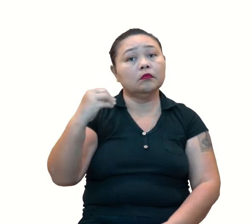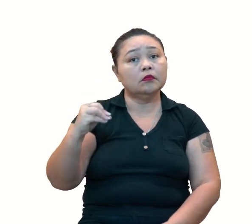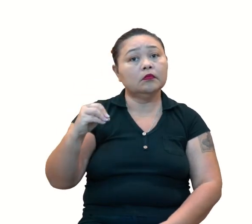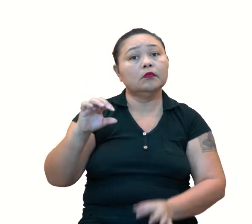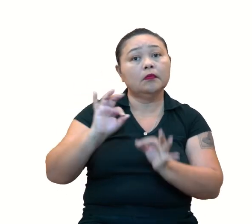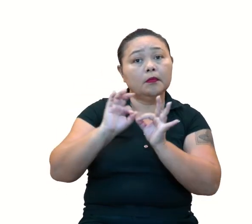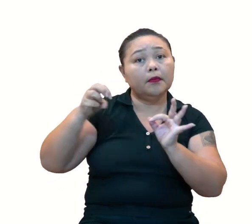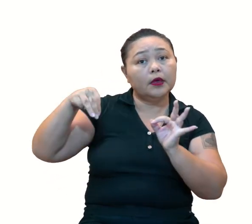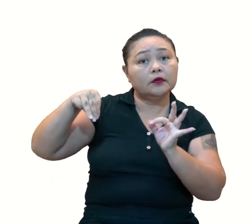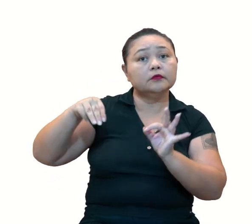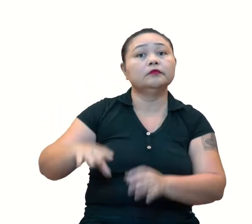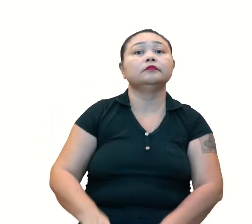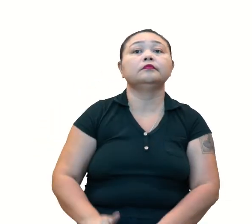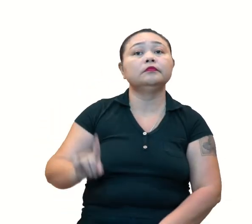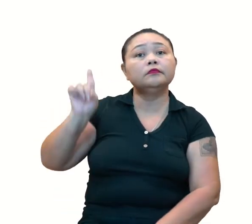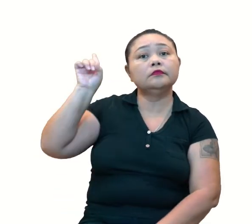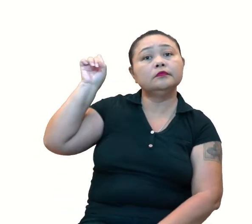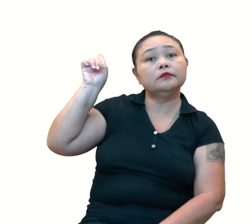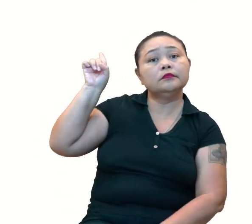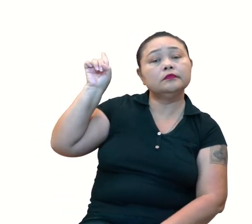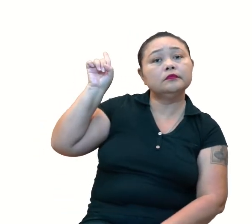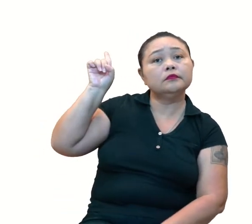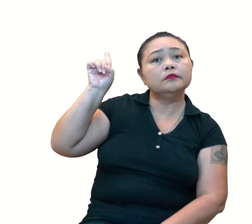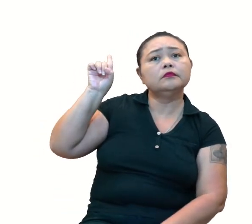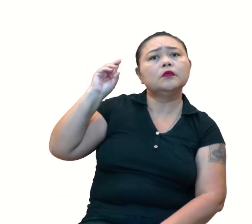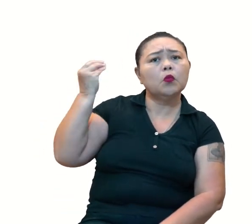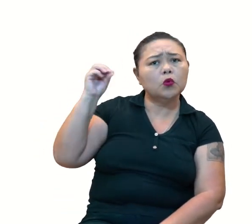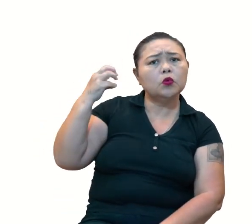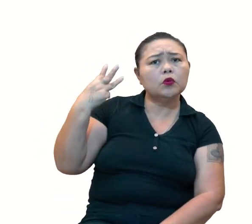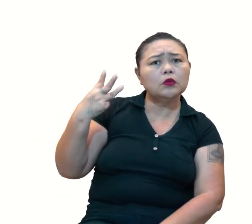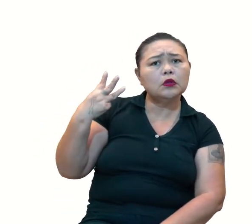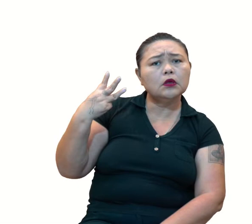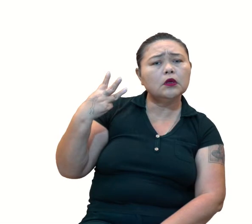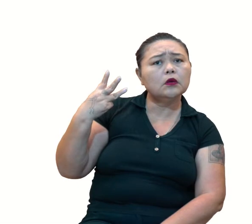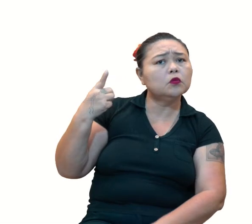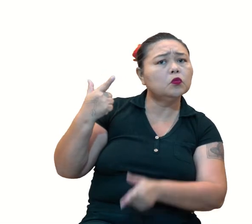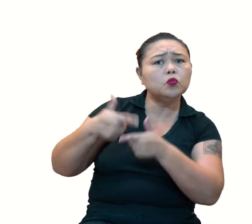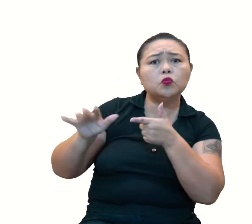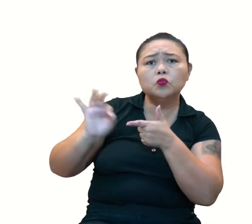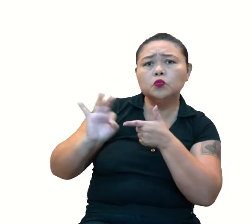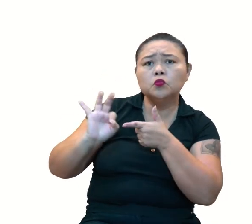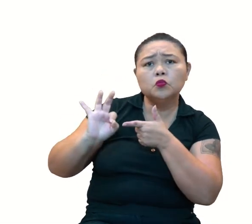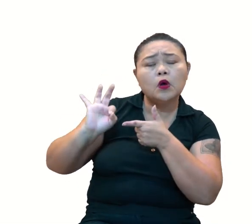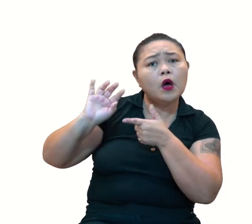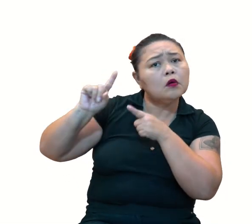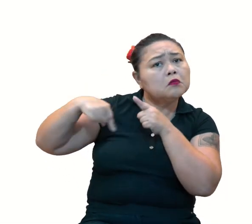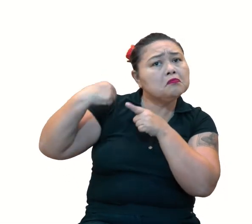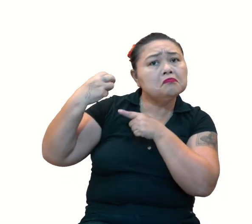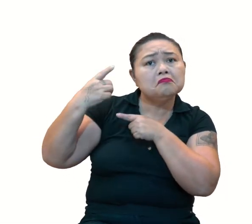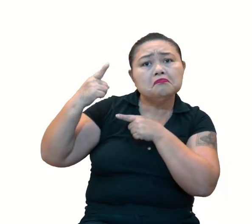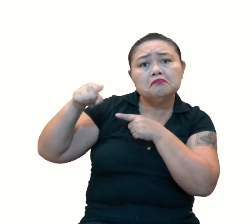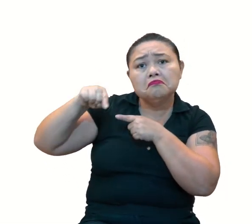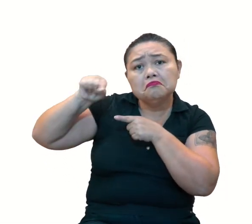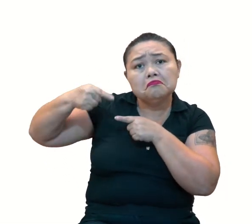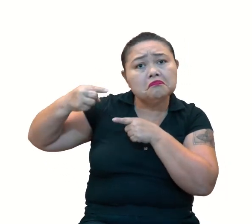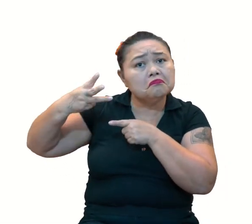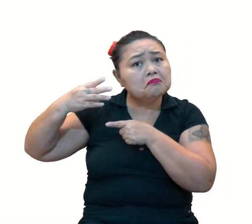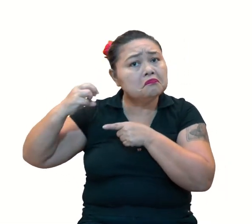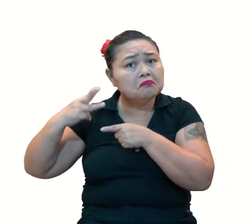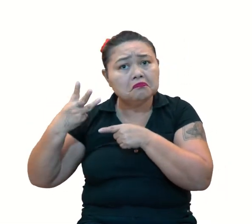471,30 metros. Ah, mas você botou 3, não tem problema. Depois da vírgula. Depois da vírgula, 3,30 é